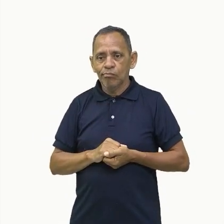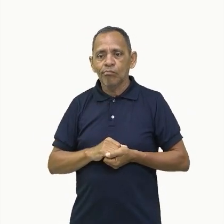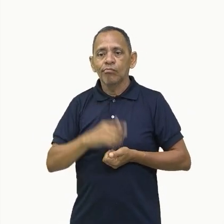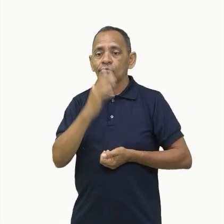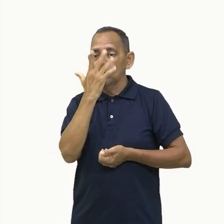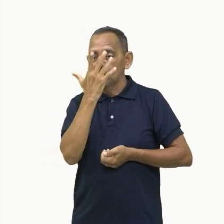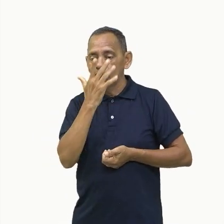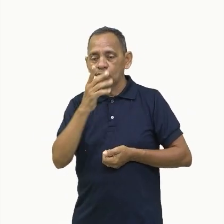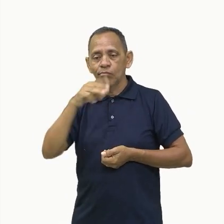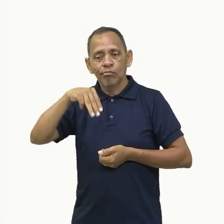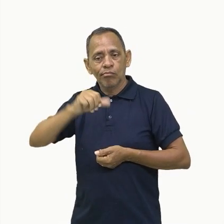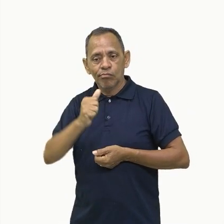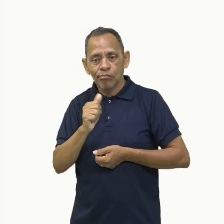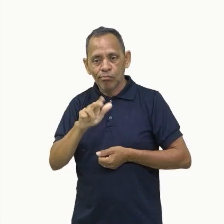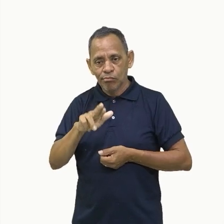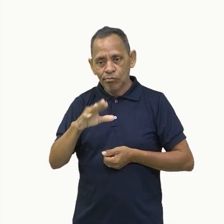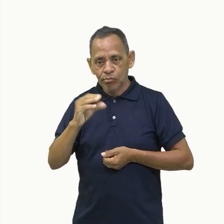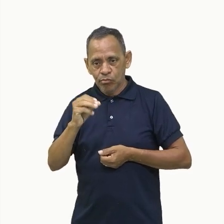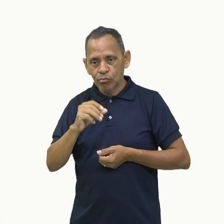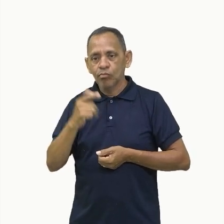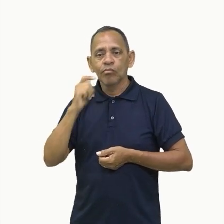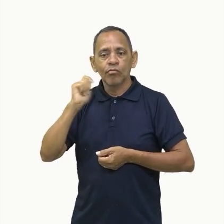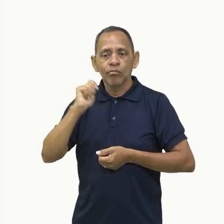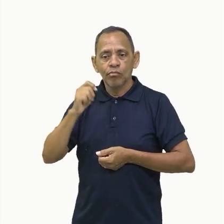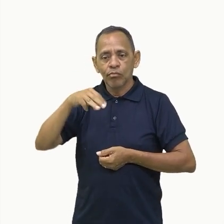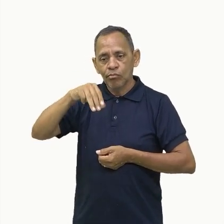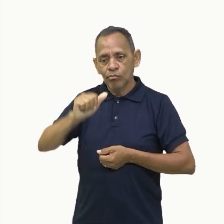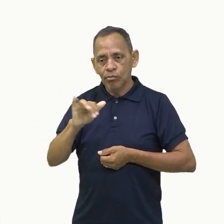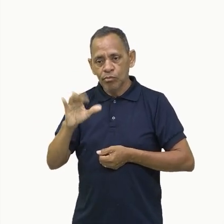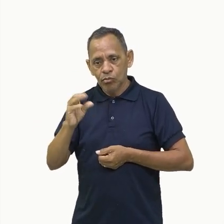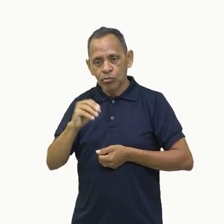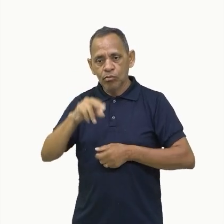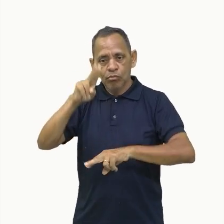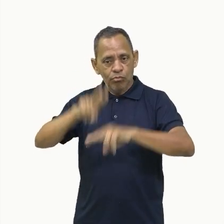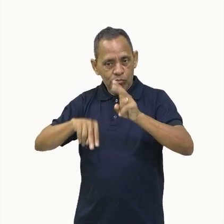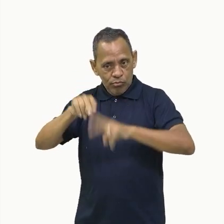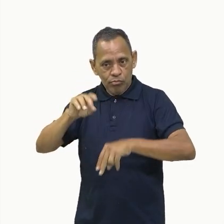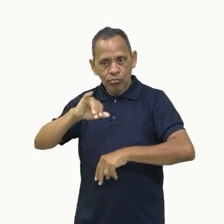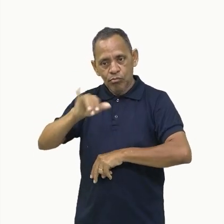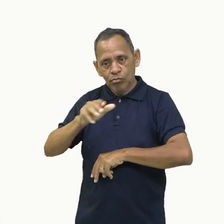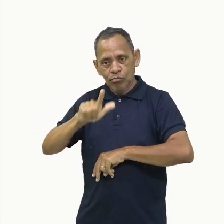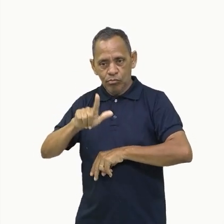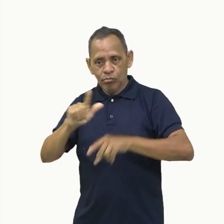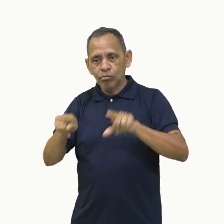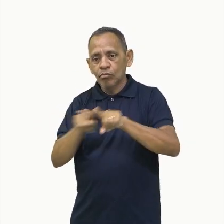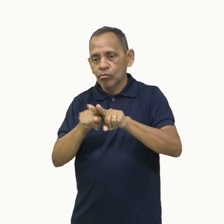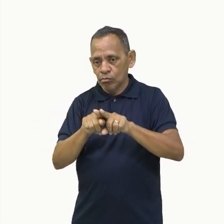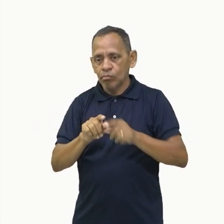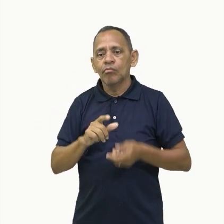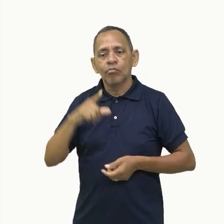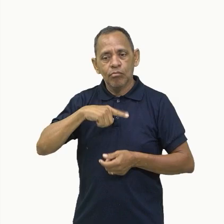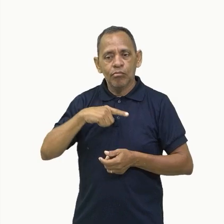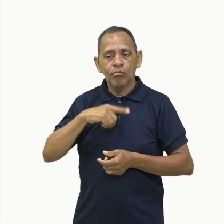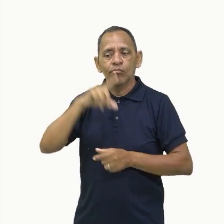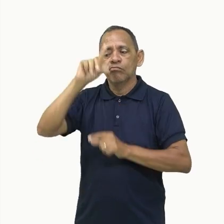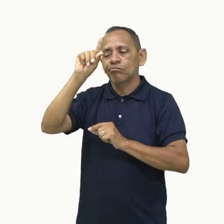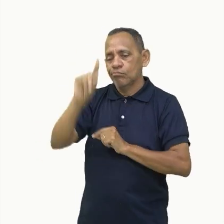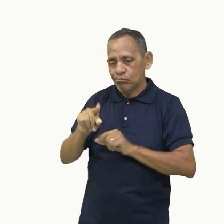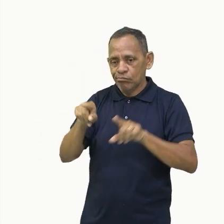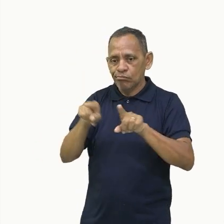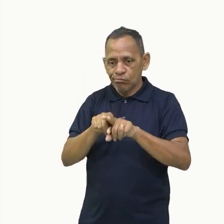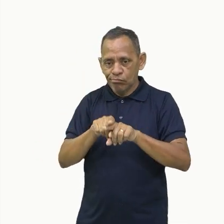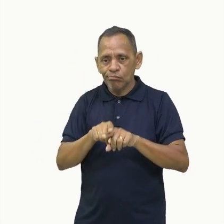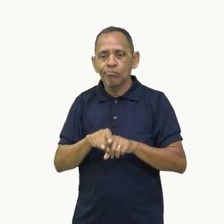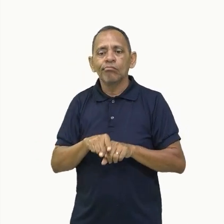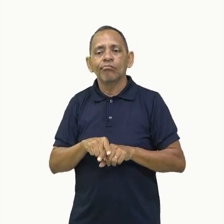fevereiro, março, abril, maio, junho e julho também vai estar abaixo,